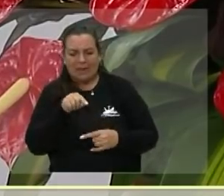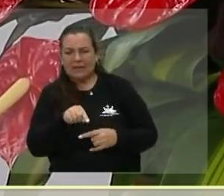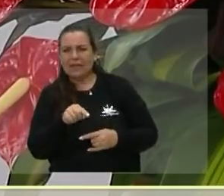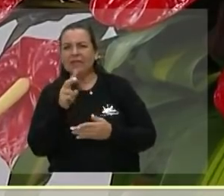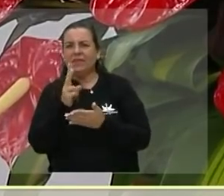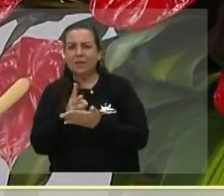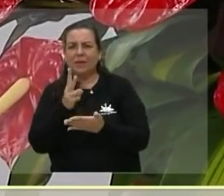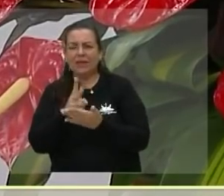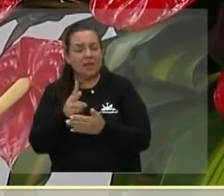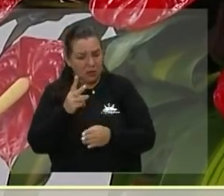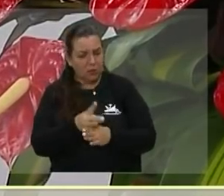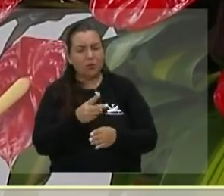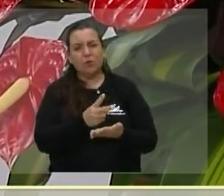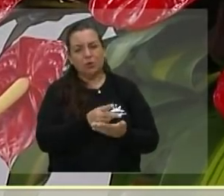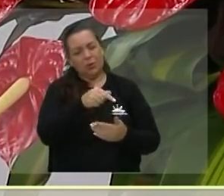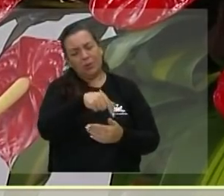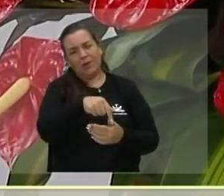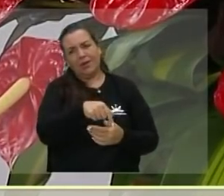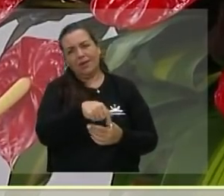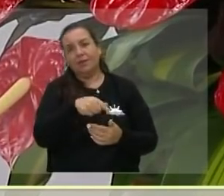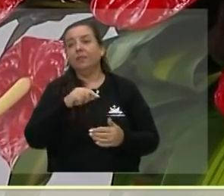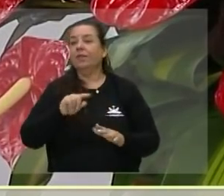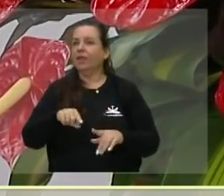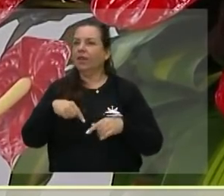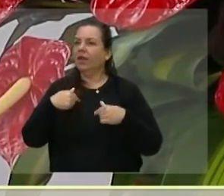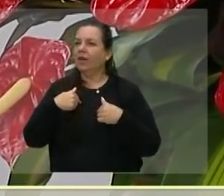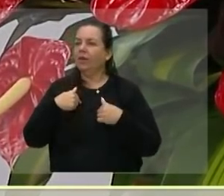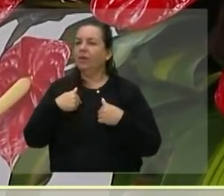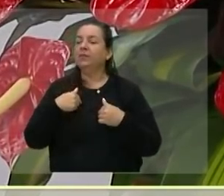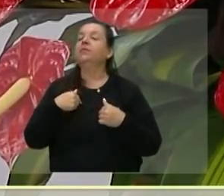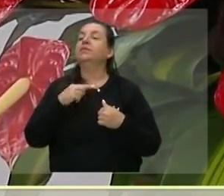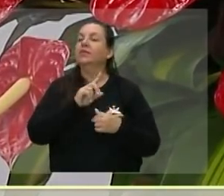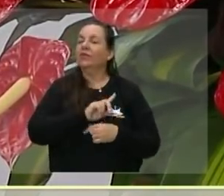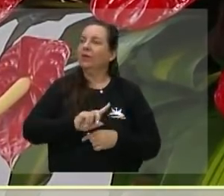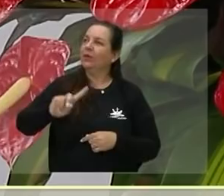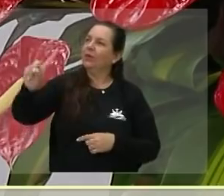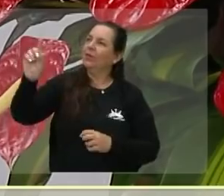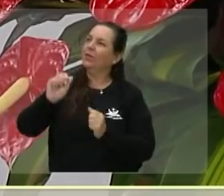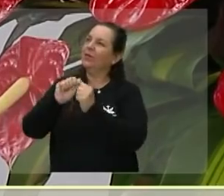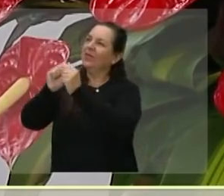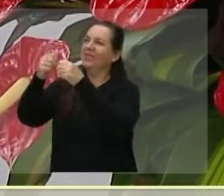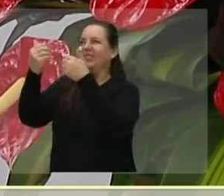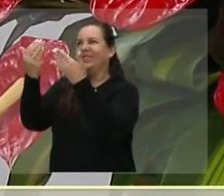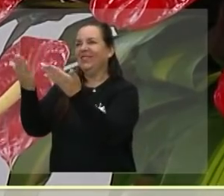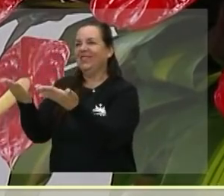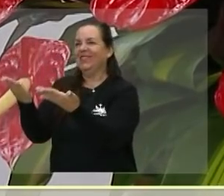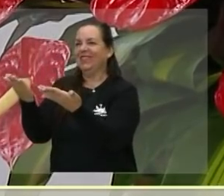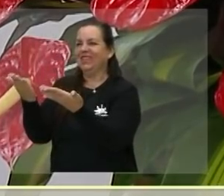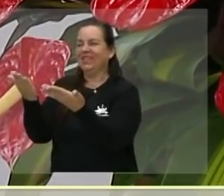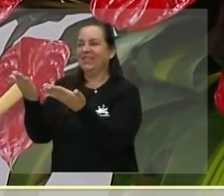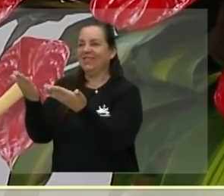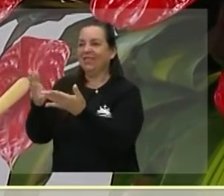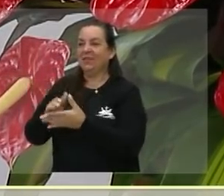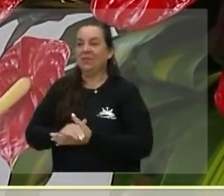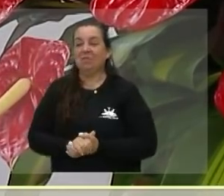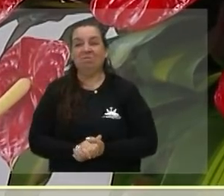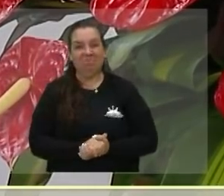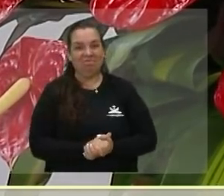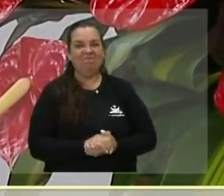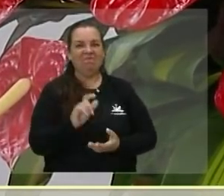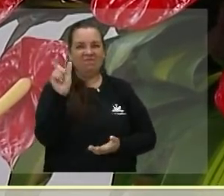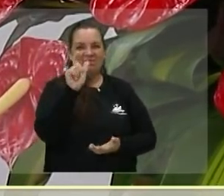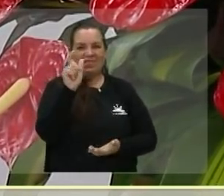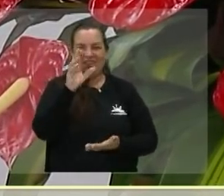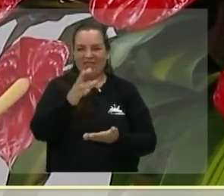permanecem no mundo enquanto eu vou para junto de ti a